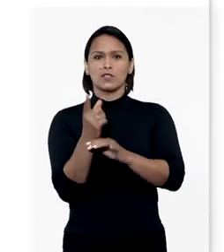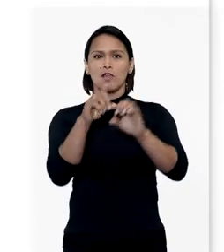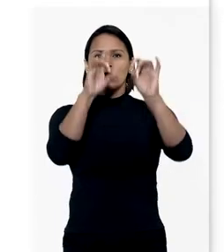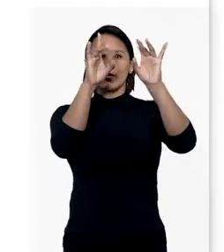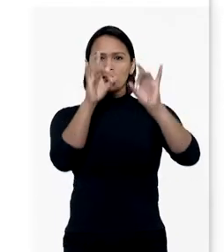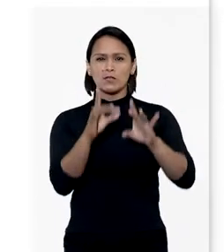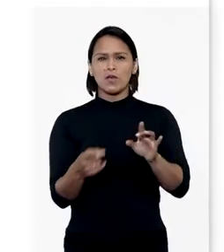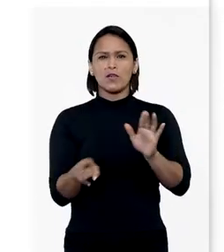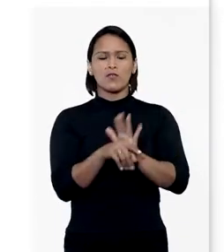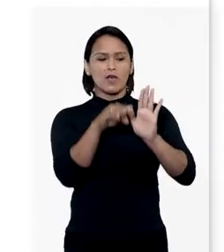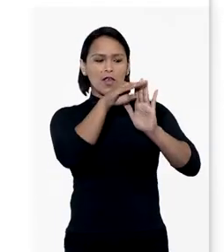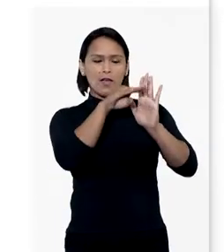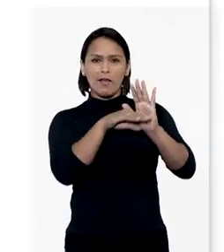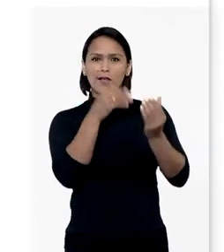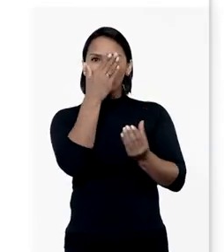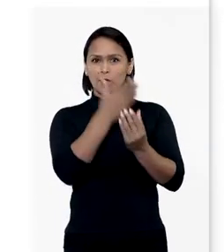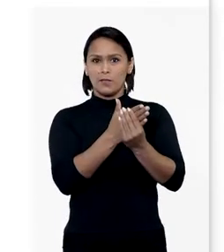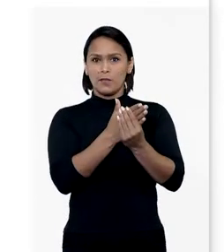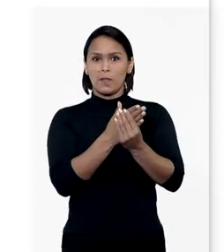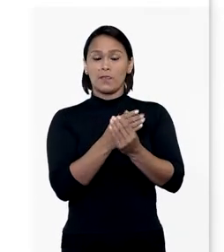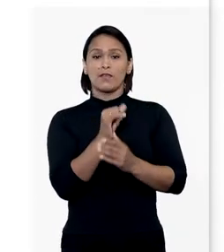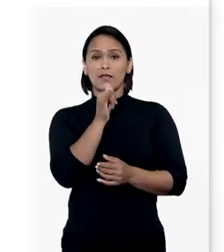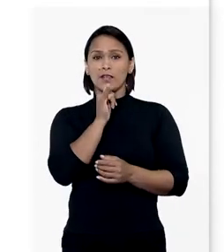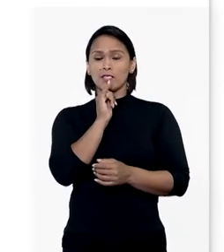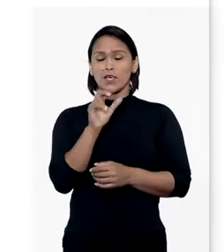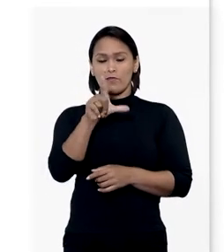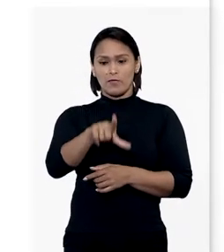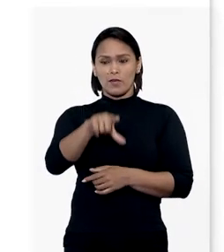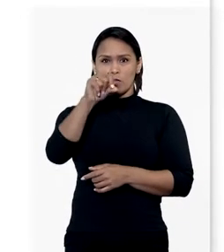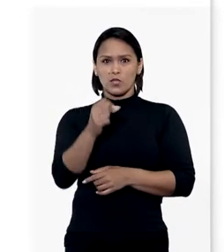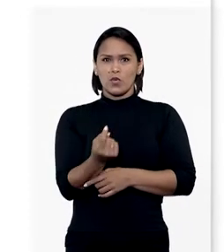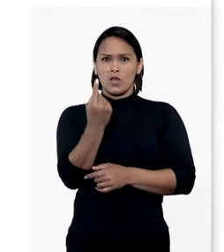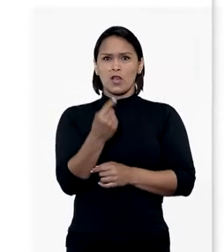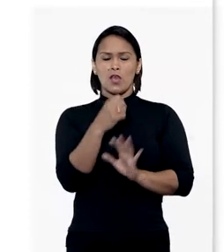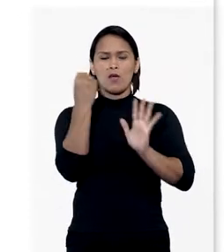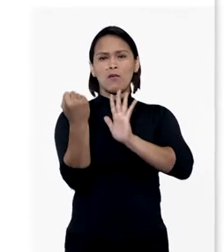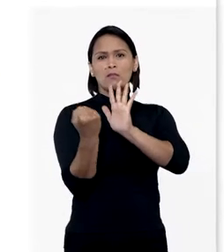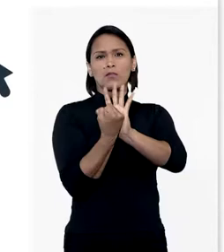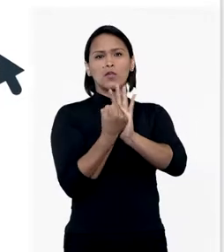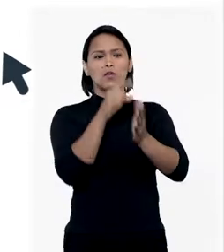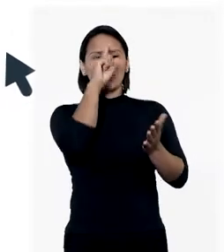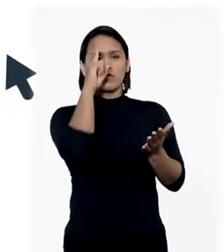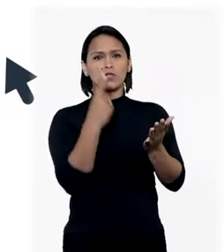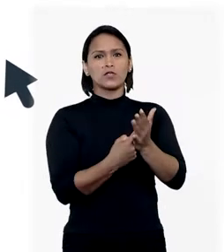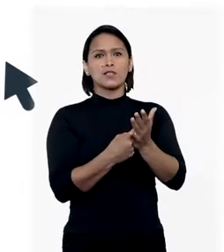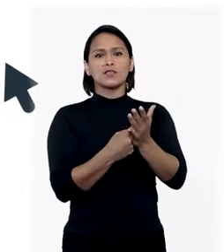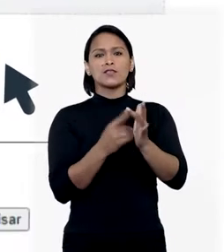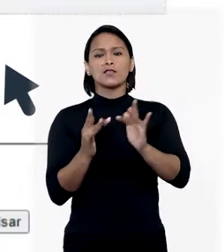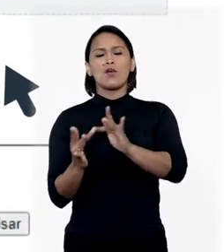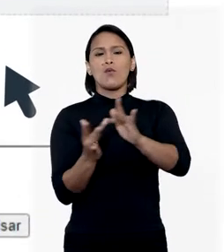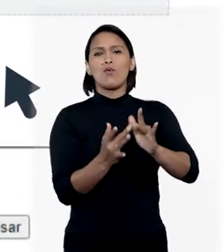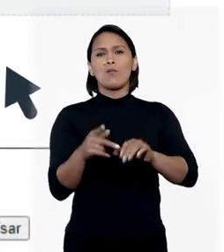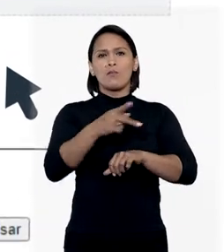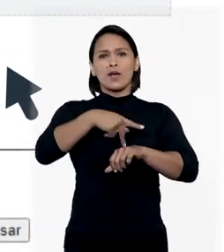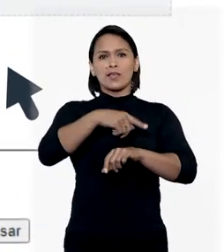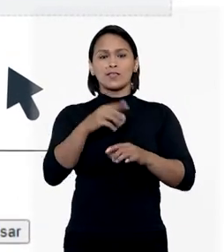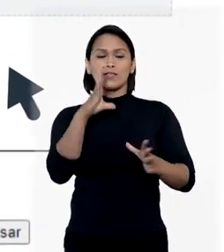Originária e especifique a classe processual. Como exemplo, vamos escolher Homologação de Decisão